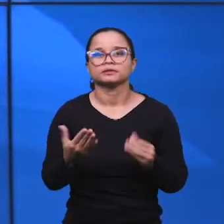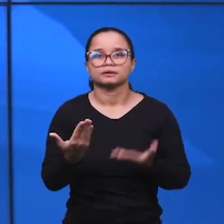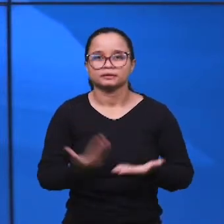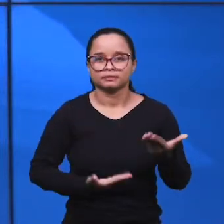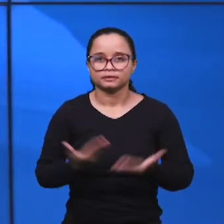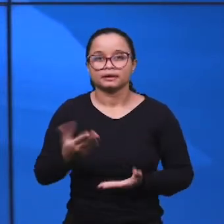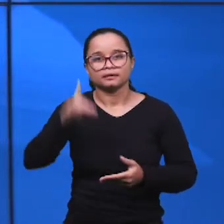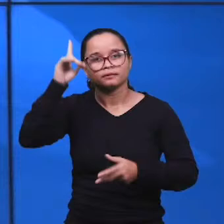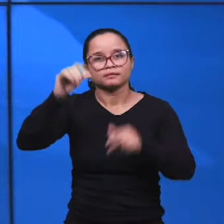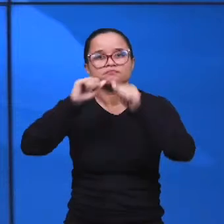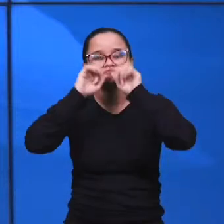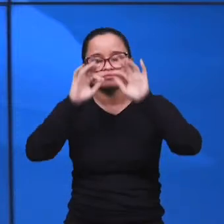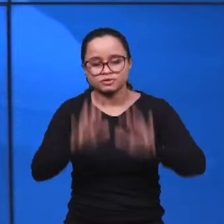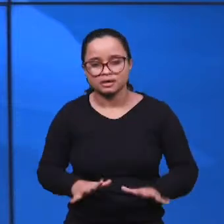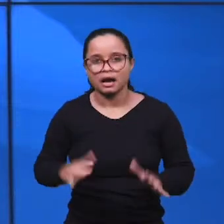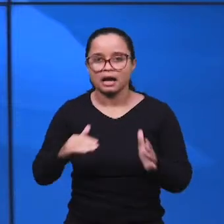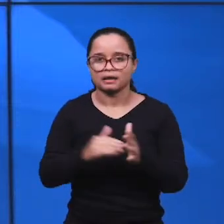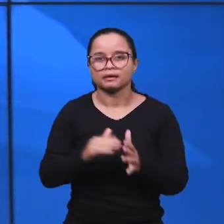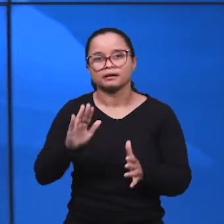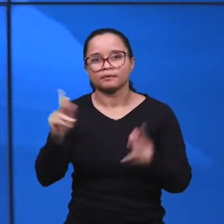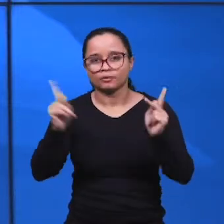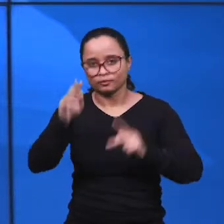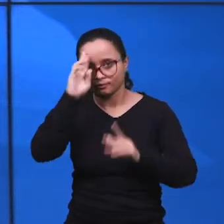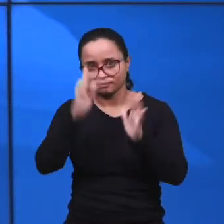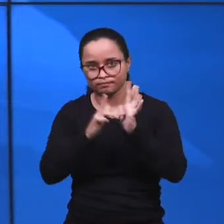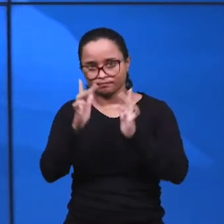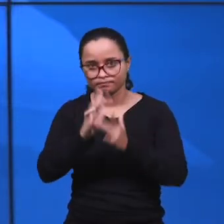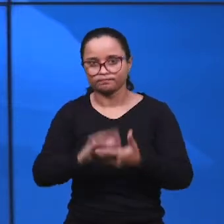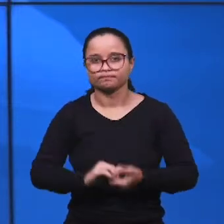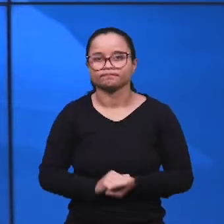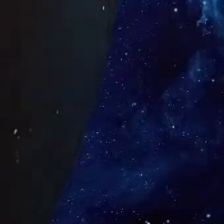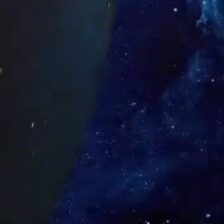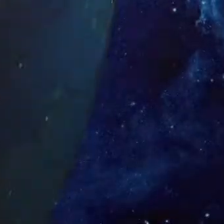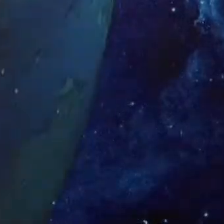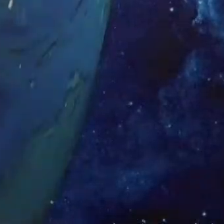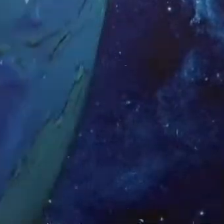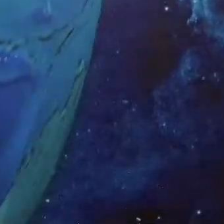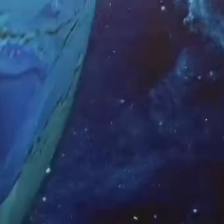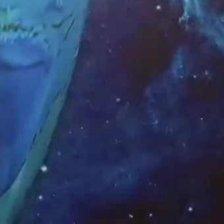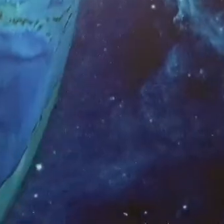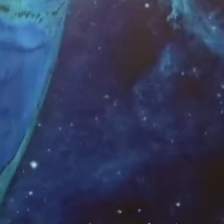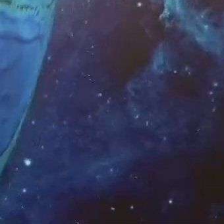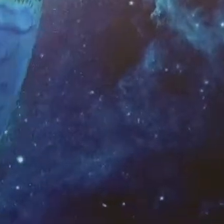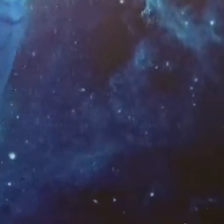toda a igreja. Que Deus abençoe, então. Até lá, com a paz do Senhor Jesus.